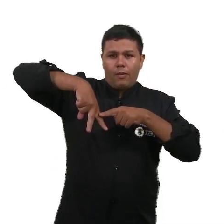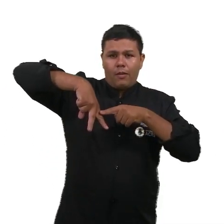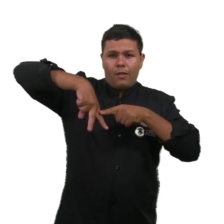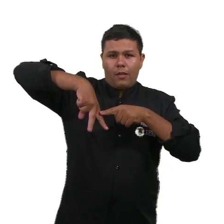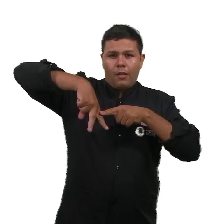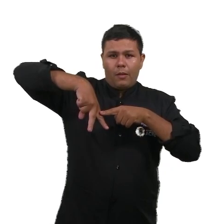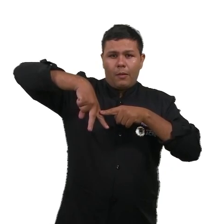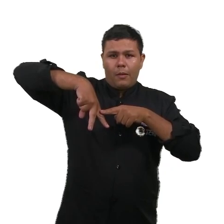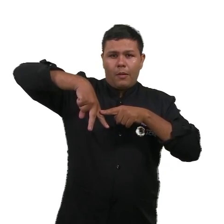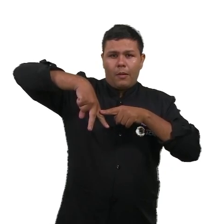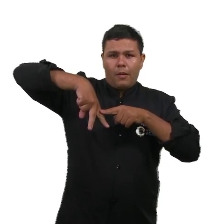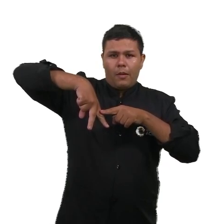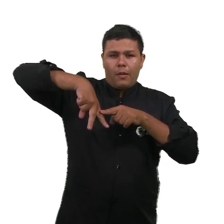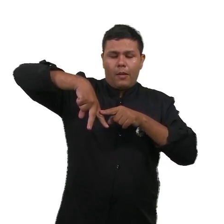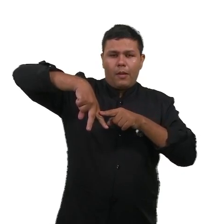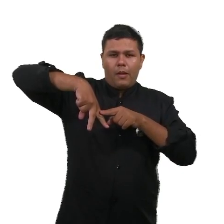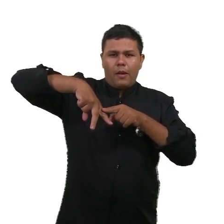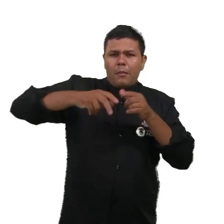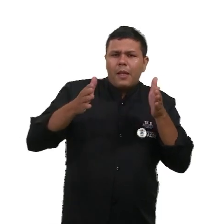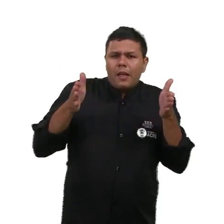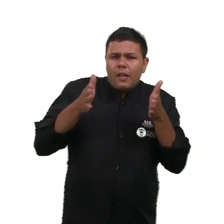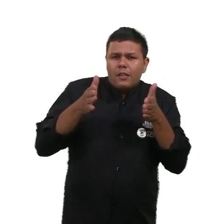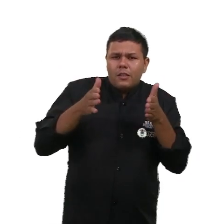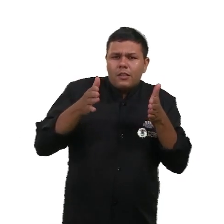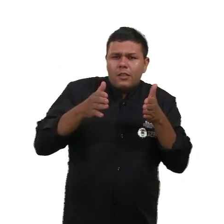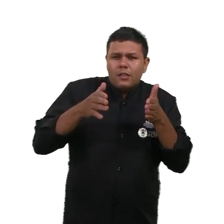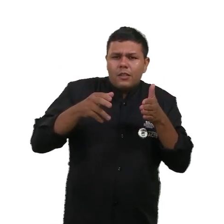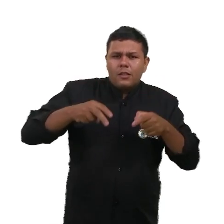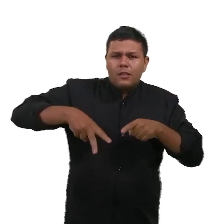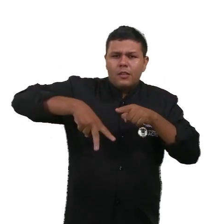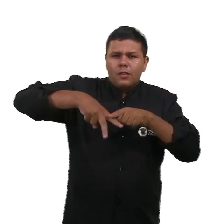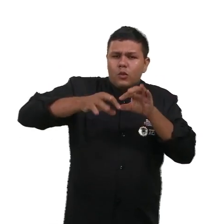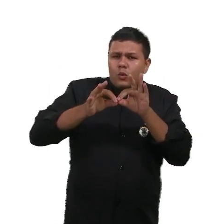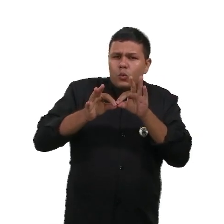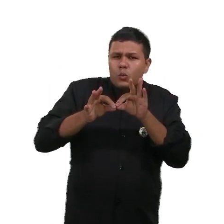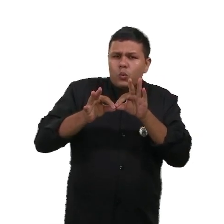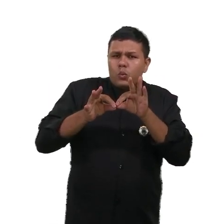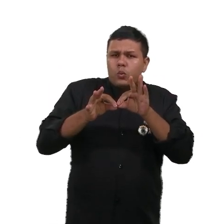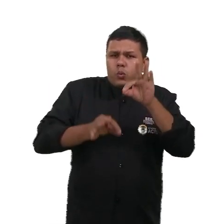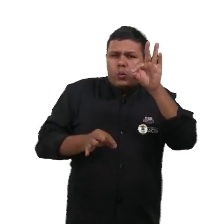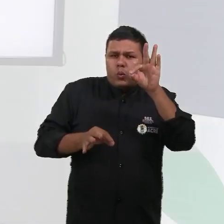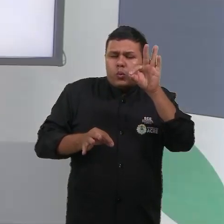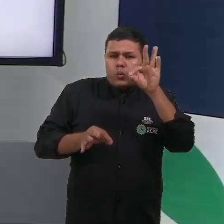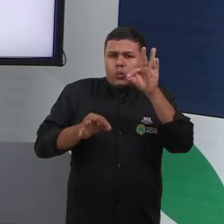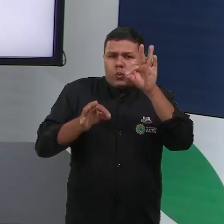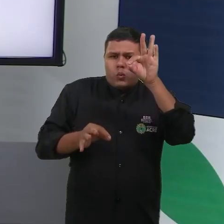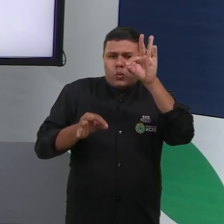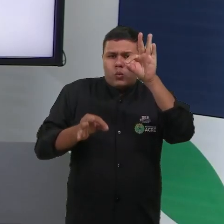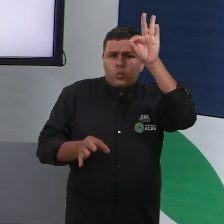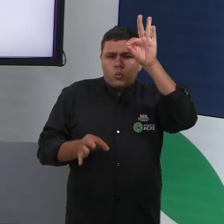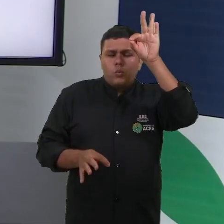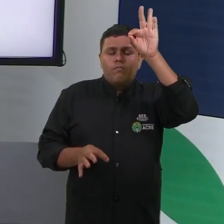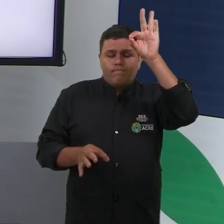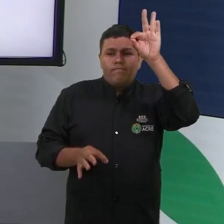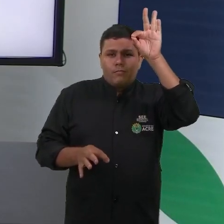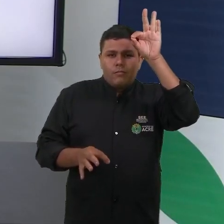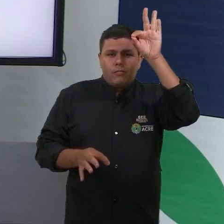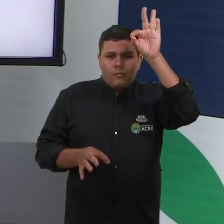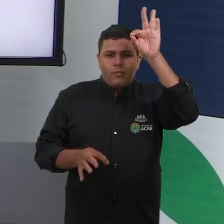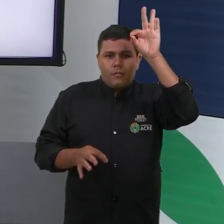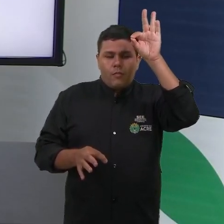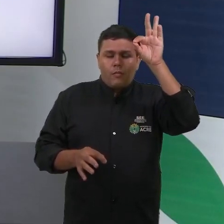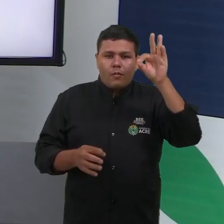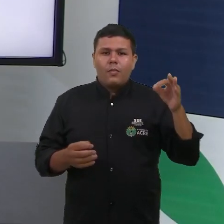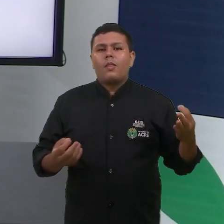suas penas. Então, com o tempo elas foram esticando, com uso e desuso, esticando, e aí se deu as